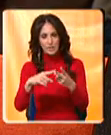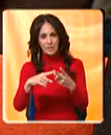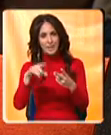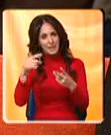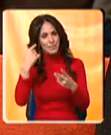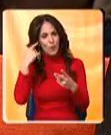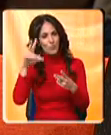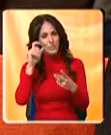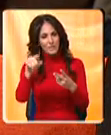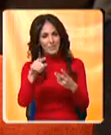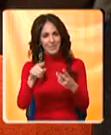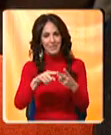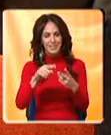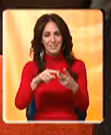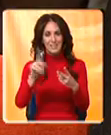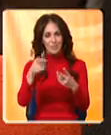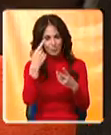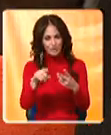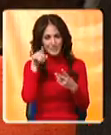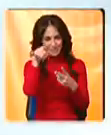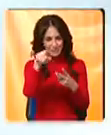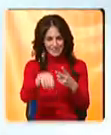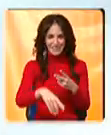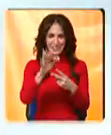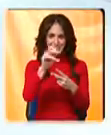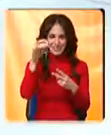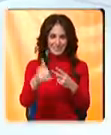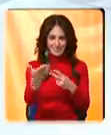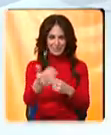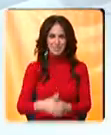é esta que vai vida. Ouvir. Ela! Fanny!